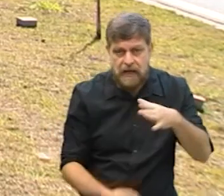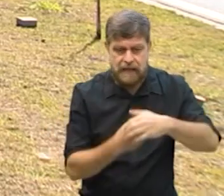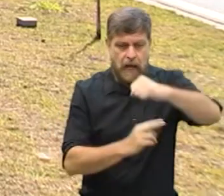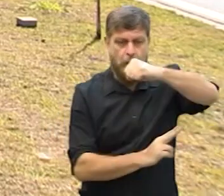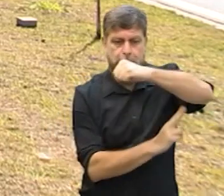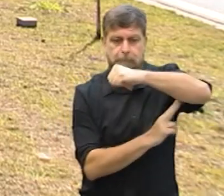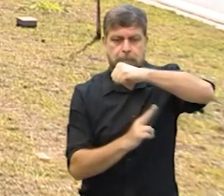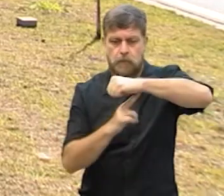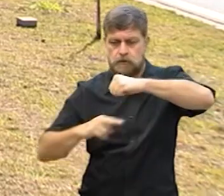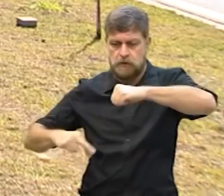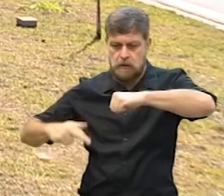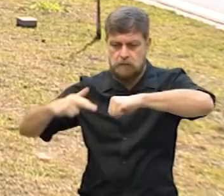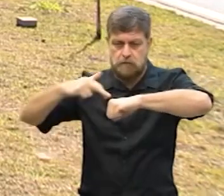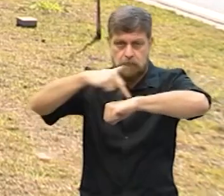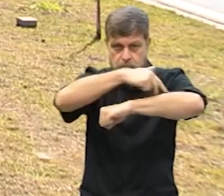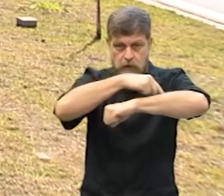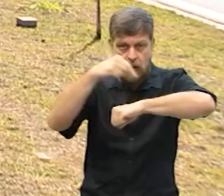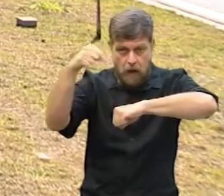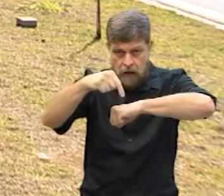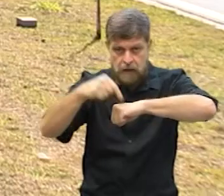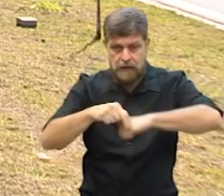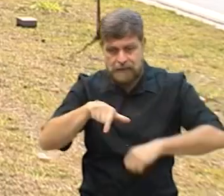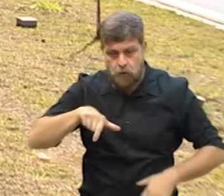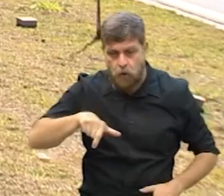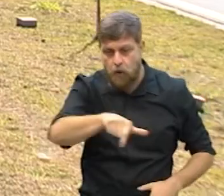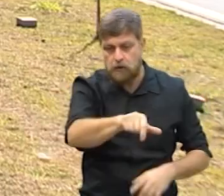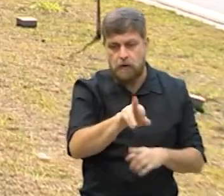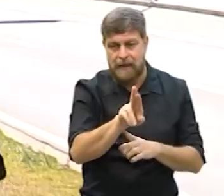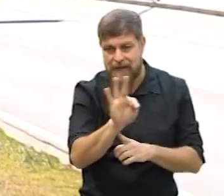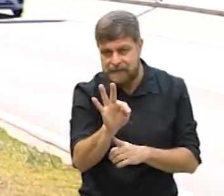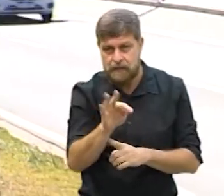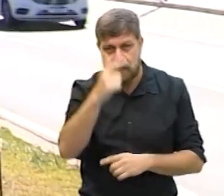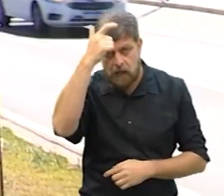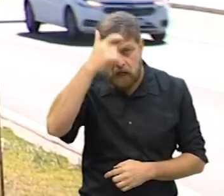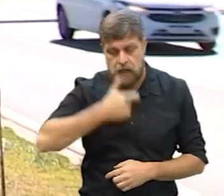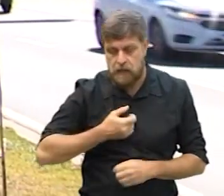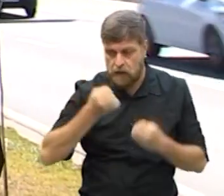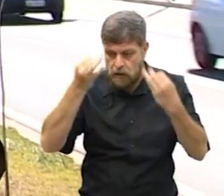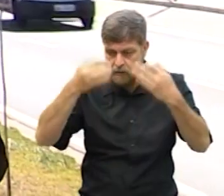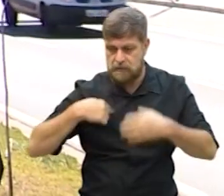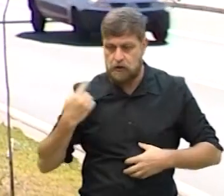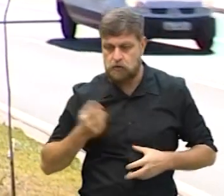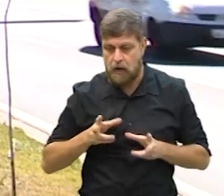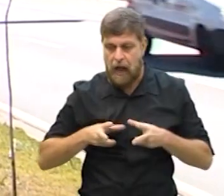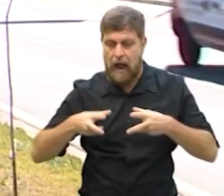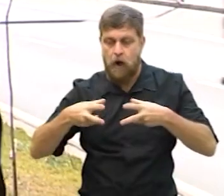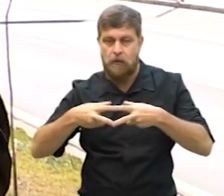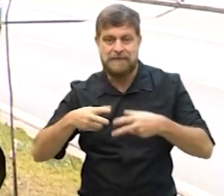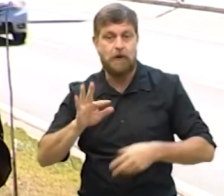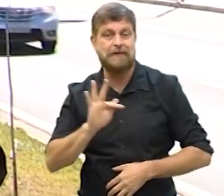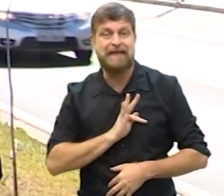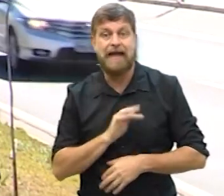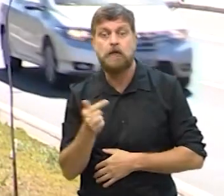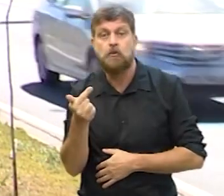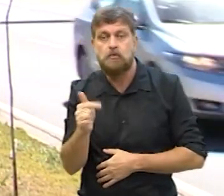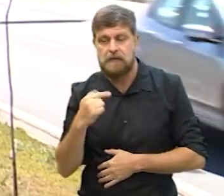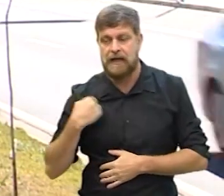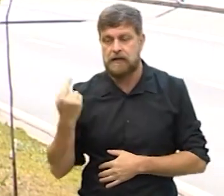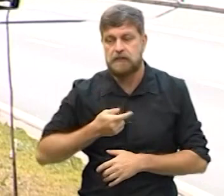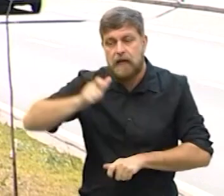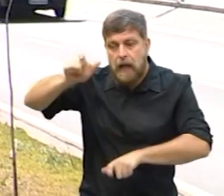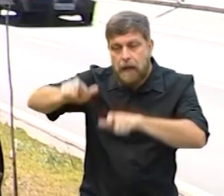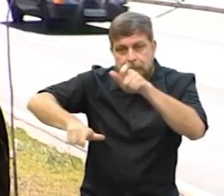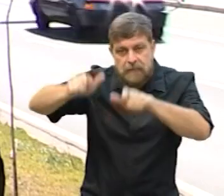agilize a implantação do pontilhão e agilize as obras nesse trecho do BRT. Eu falo assim, que a comissão, nós não temos técnicos na